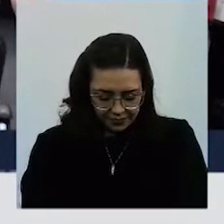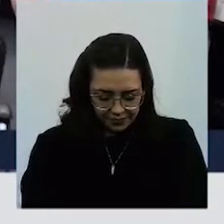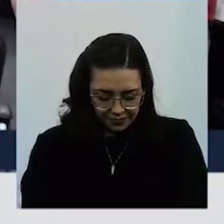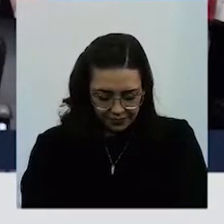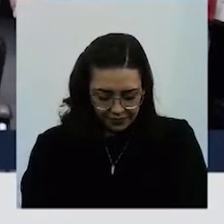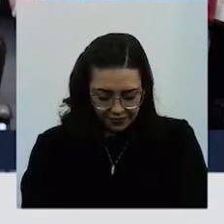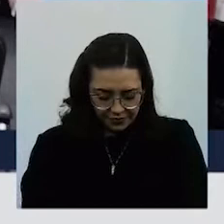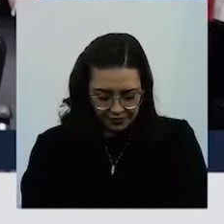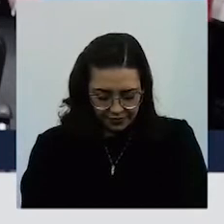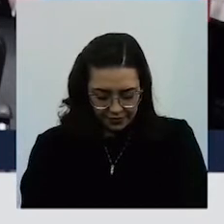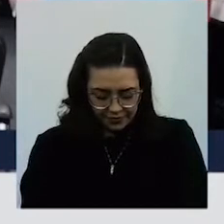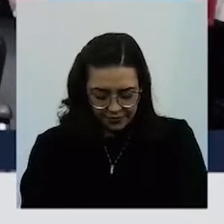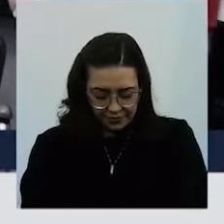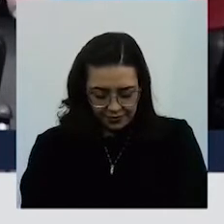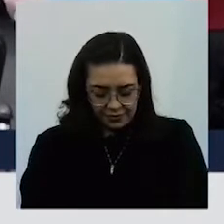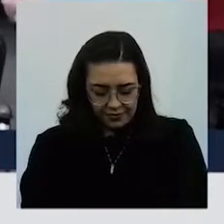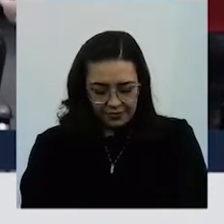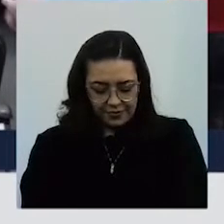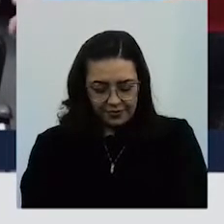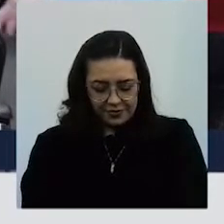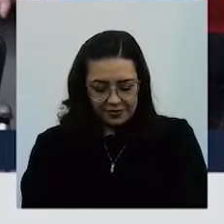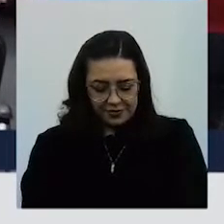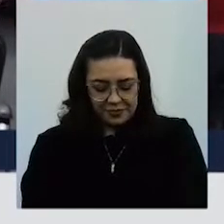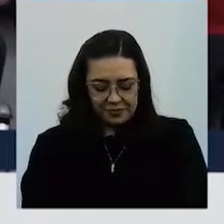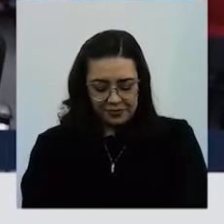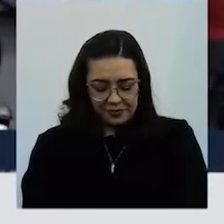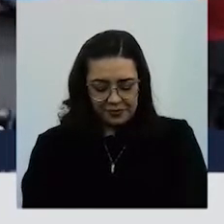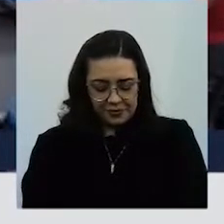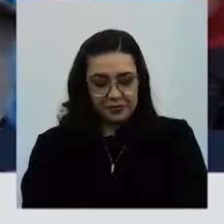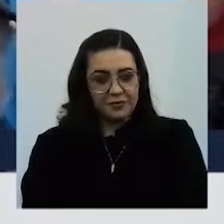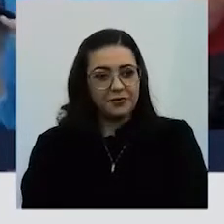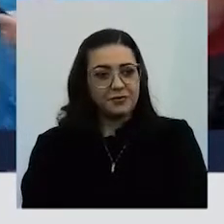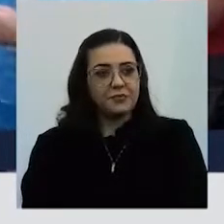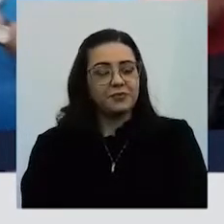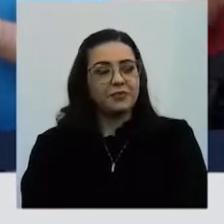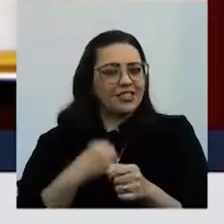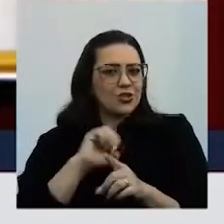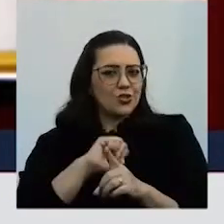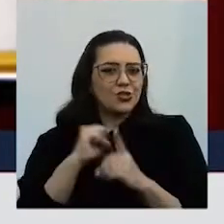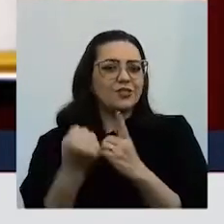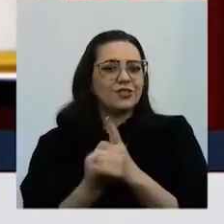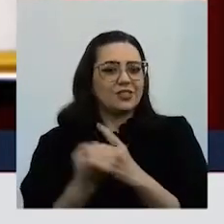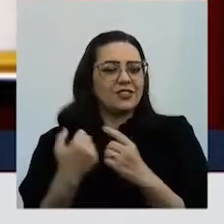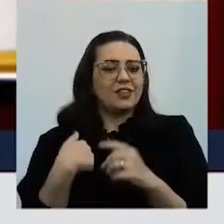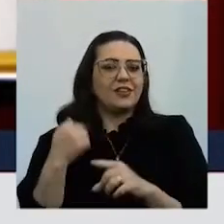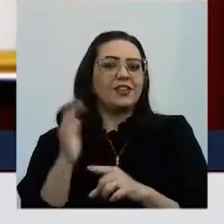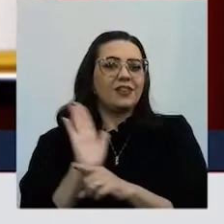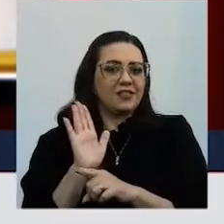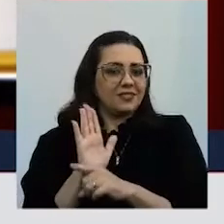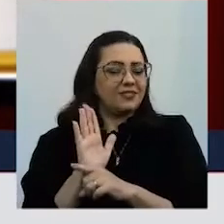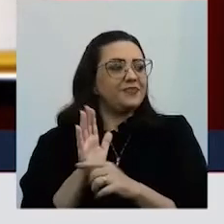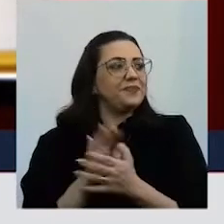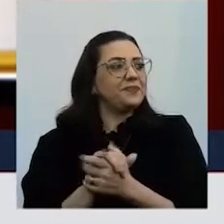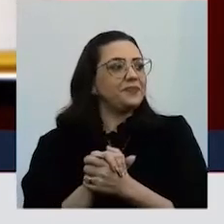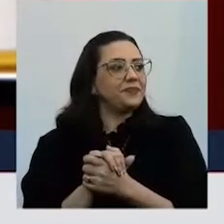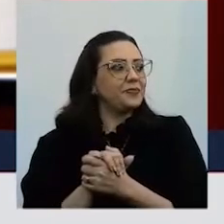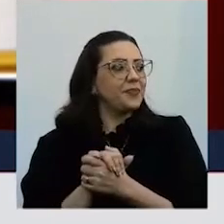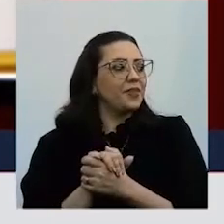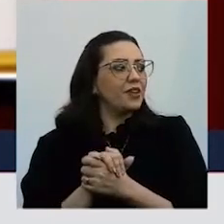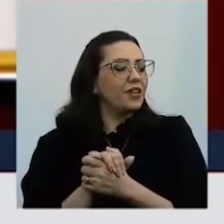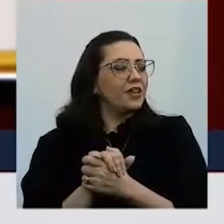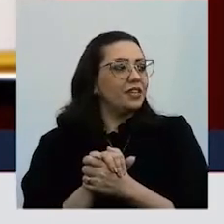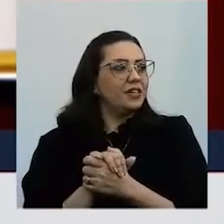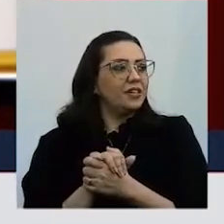Ciências, autor do livro Por que os Homens Pensam e as Mulheres Sentem e diretor do Grupo Ferraz, conglomerado